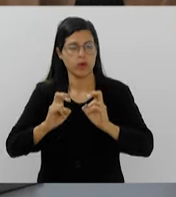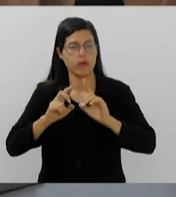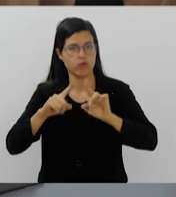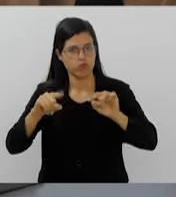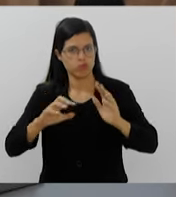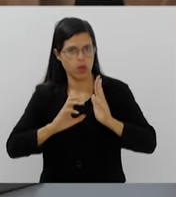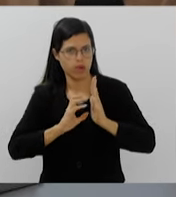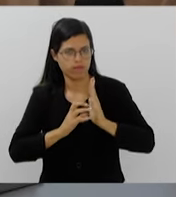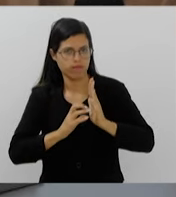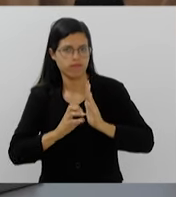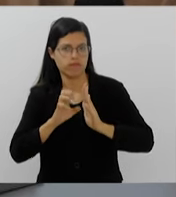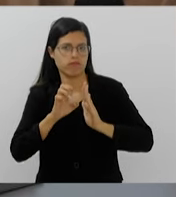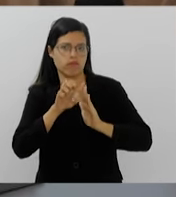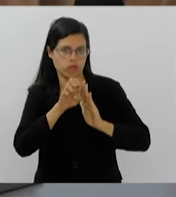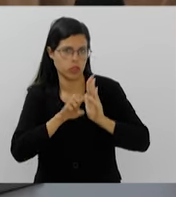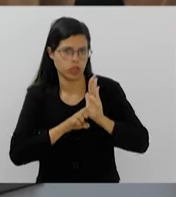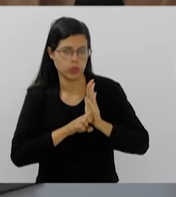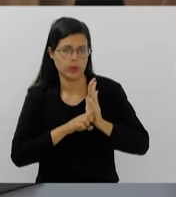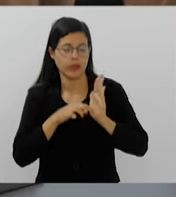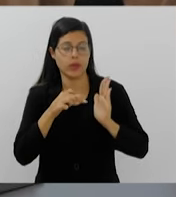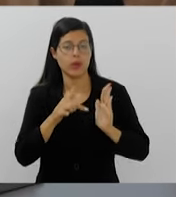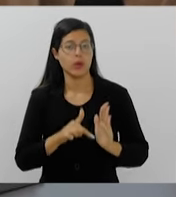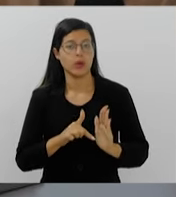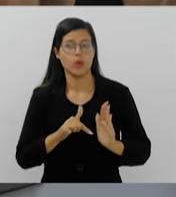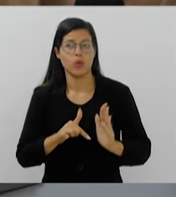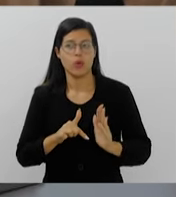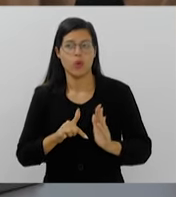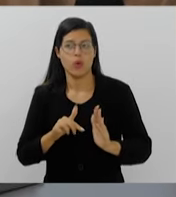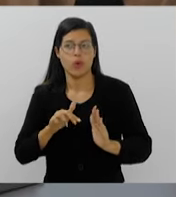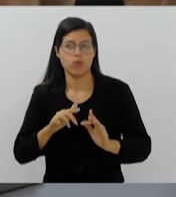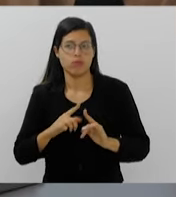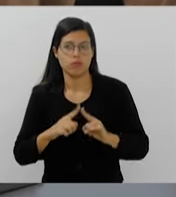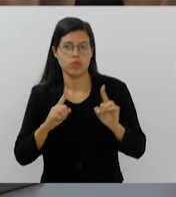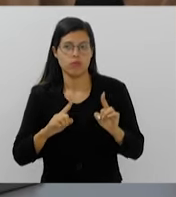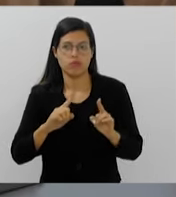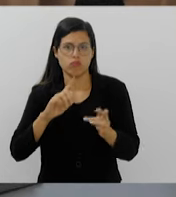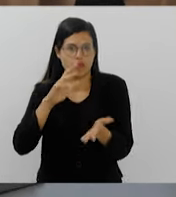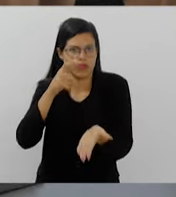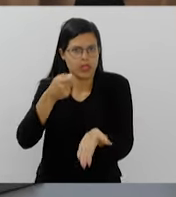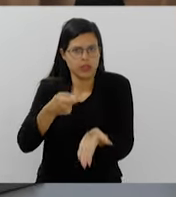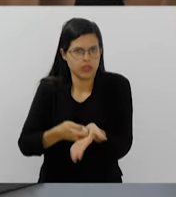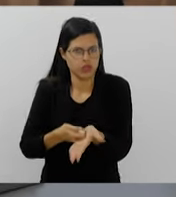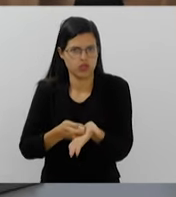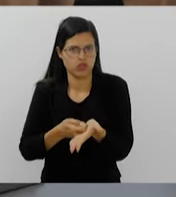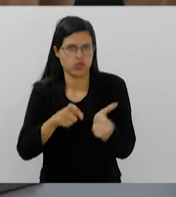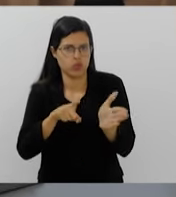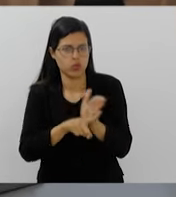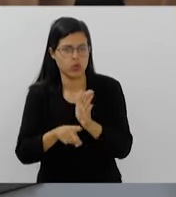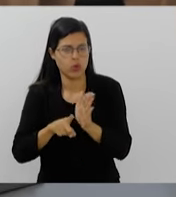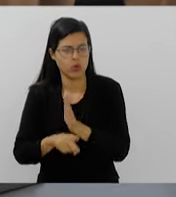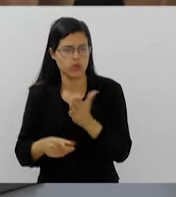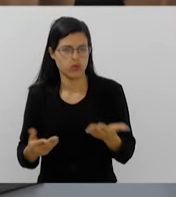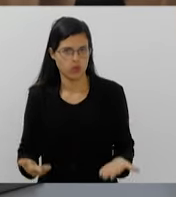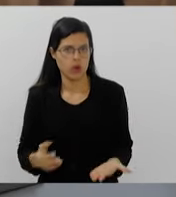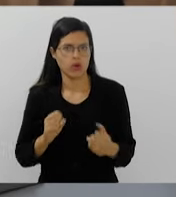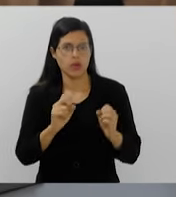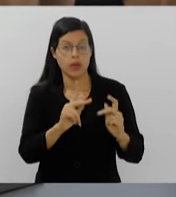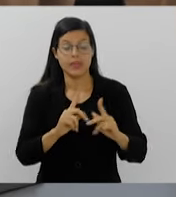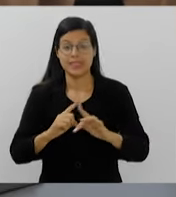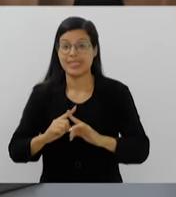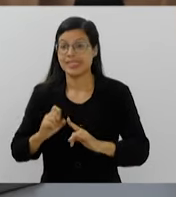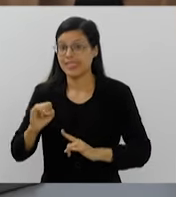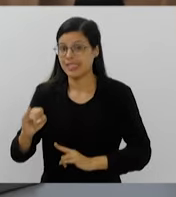porque o sindicato decide que tem que fazer o desconto. Agora, se o servidor autoriza